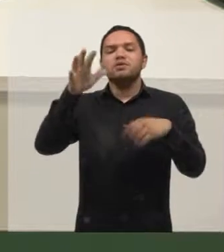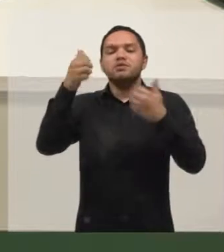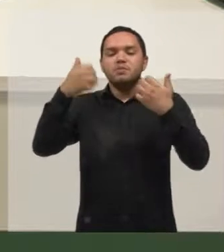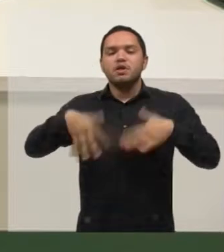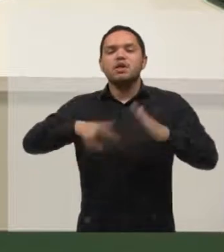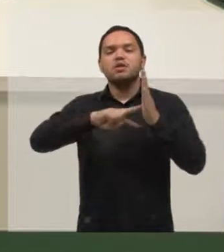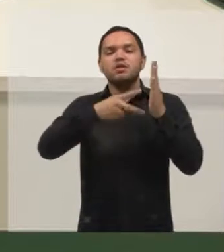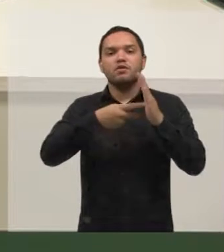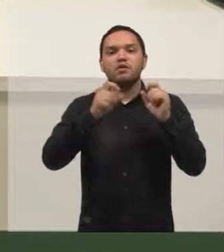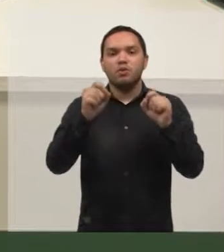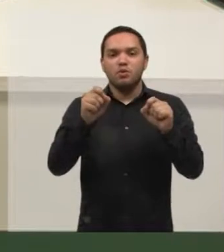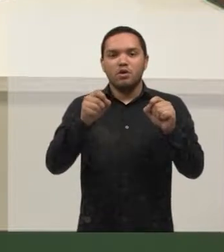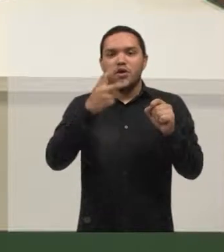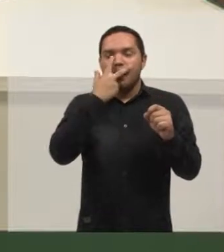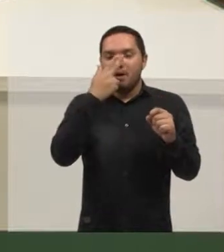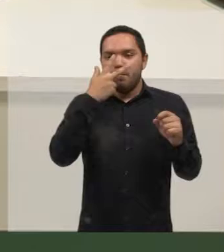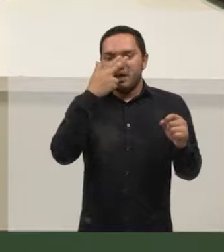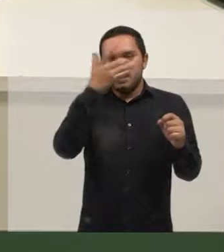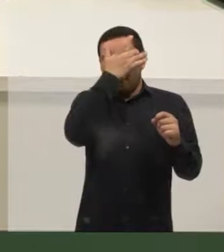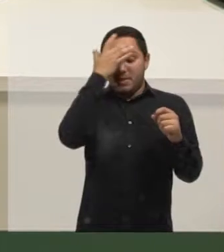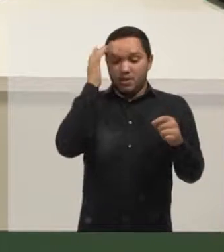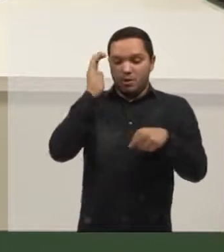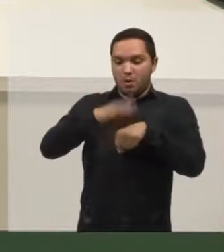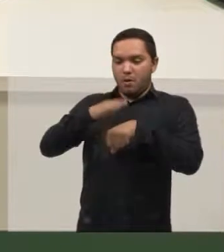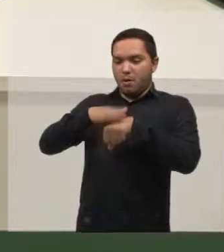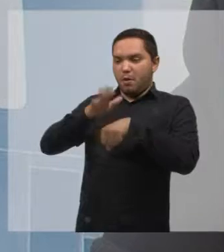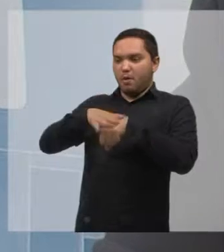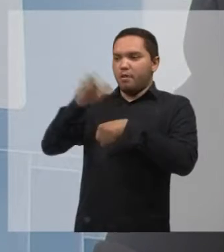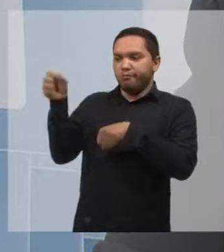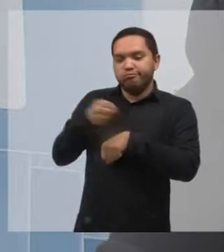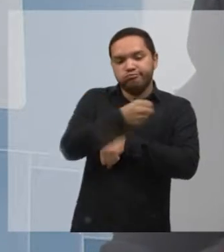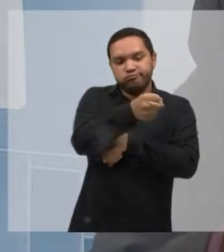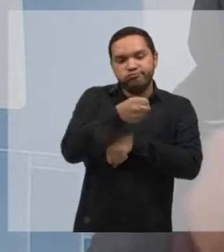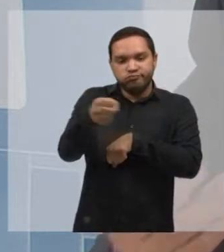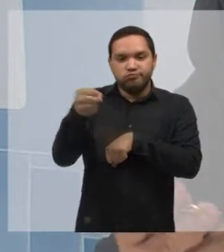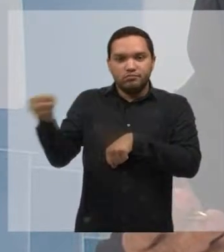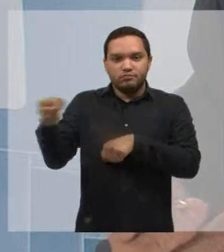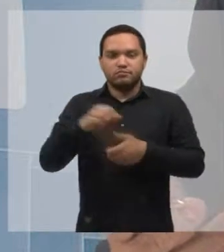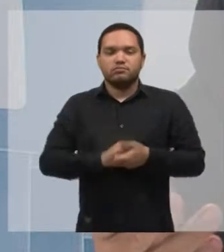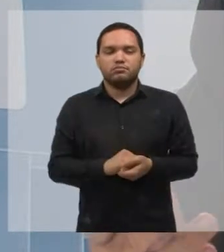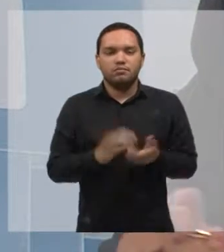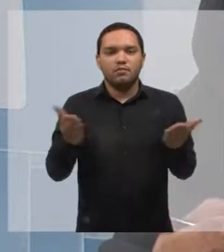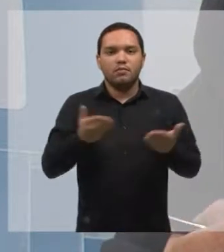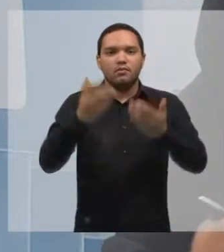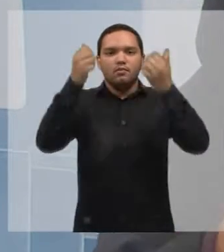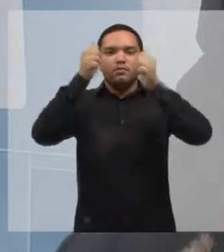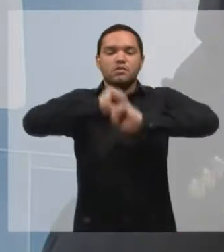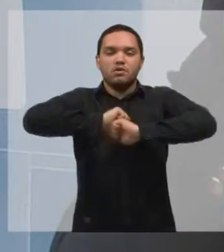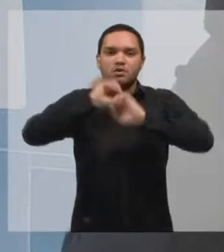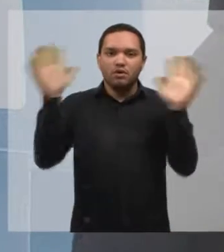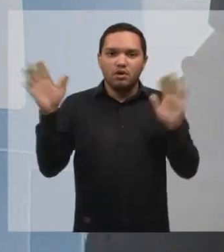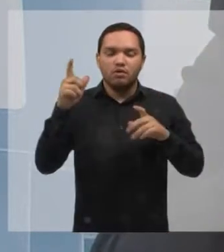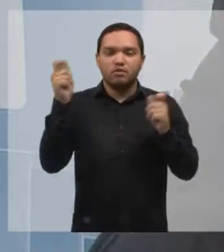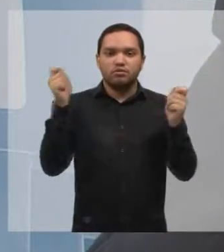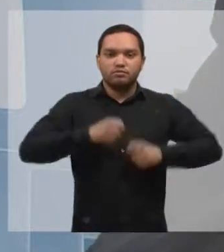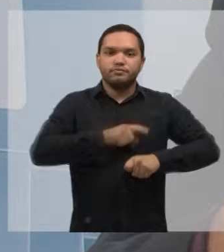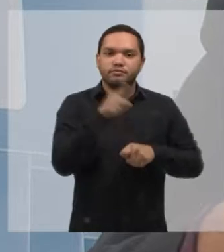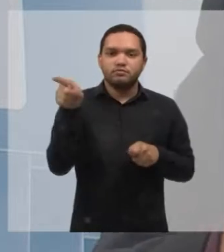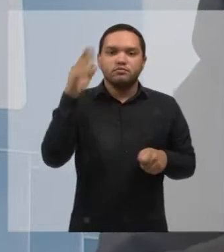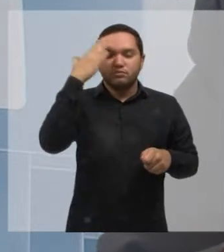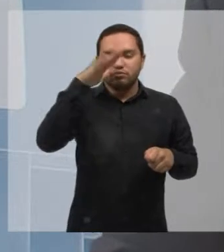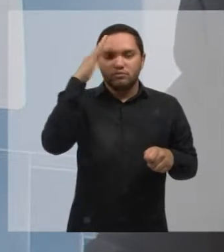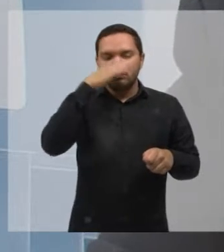foi feita com padrinhos, né? E vamos lá, para ser bem claro, para que você possa entender nessa